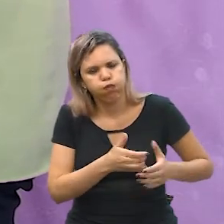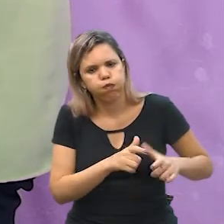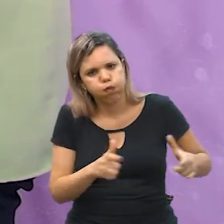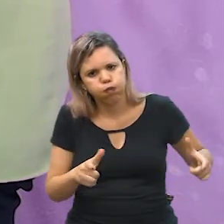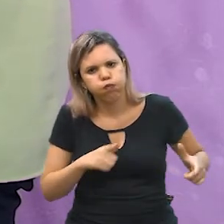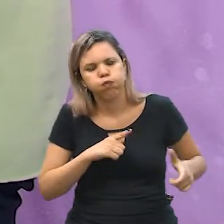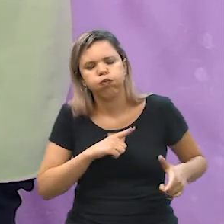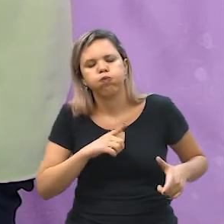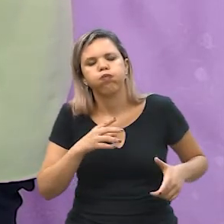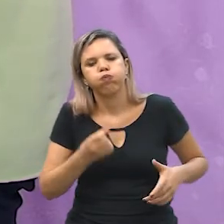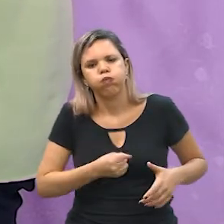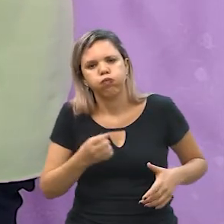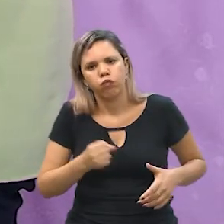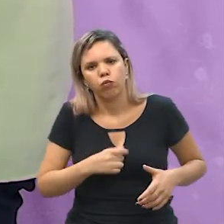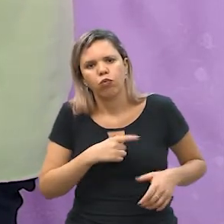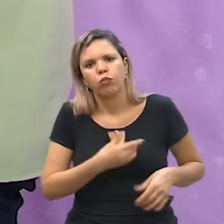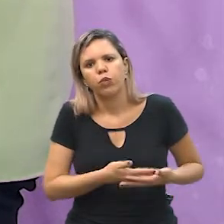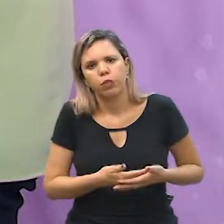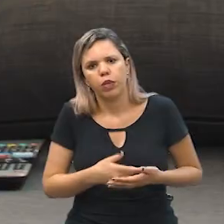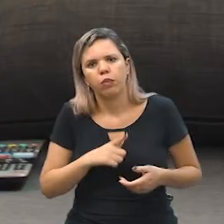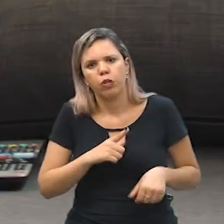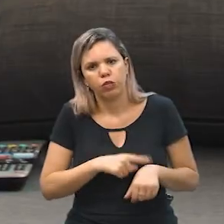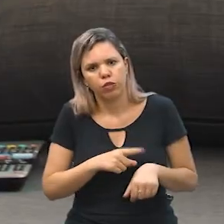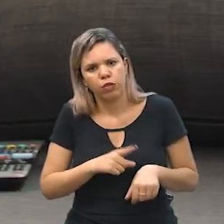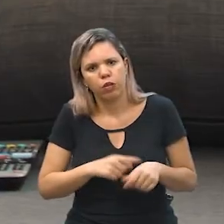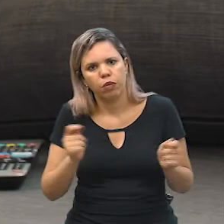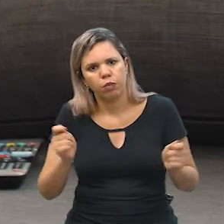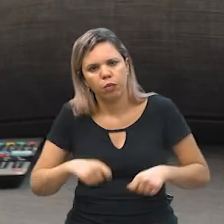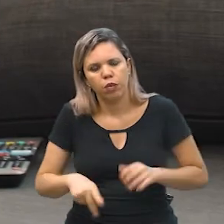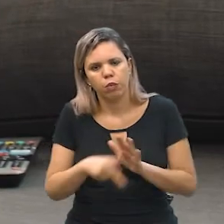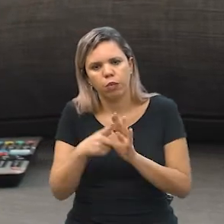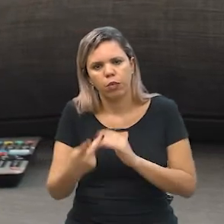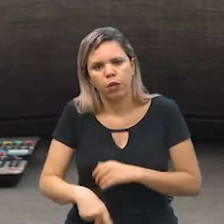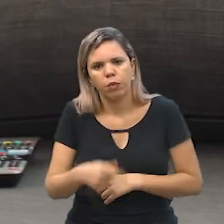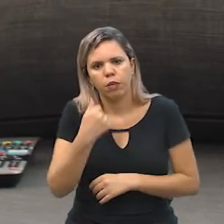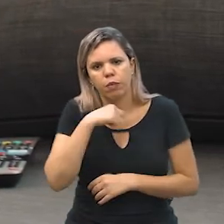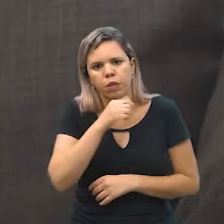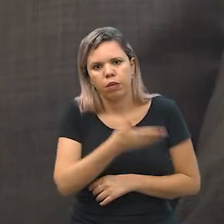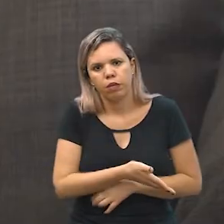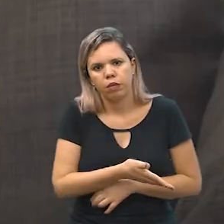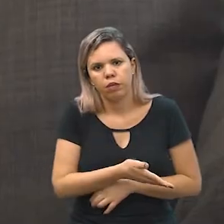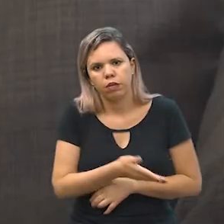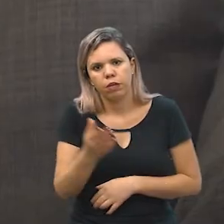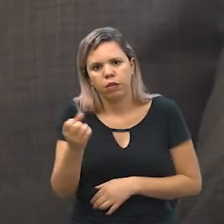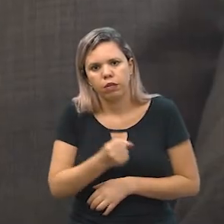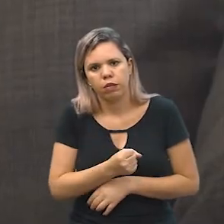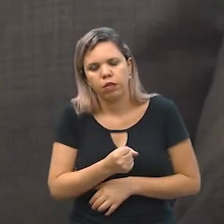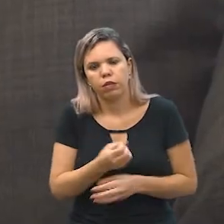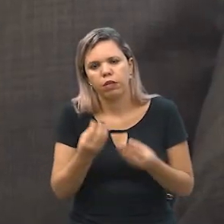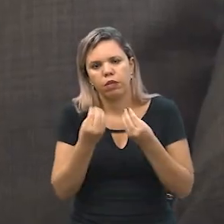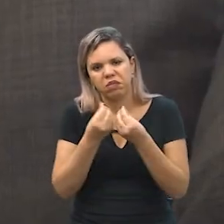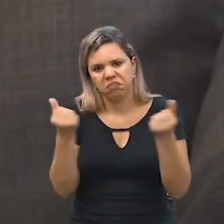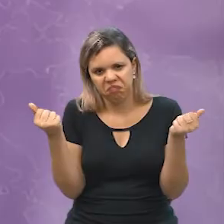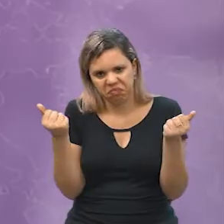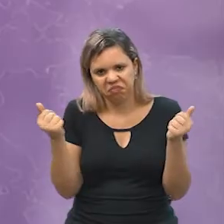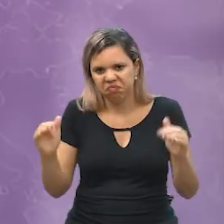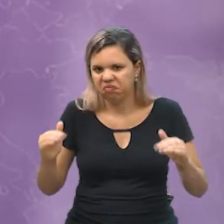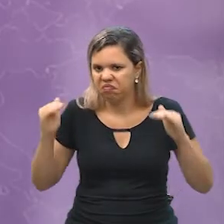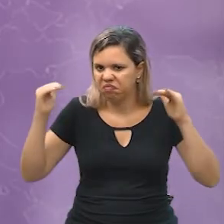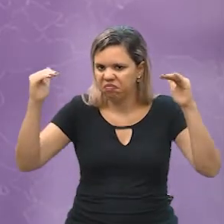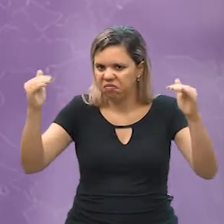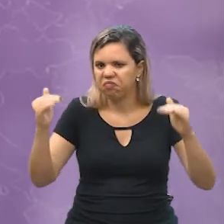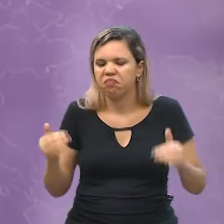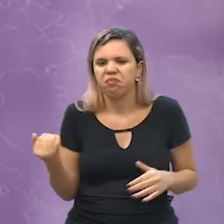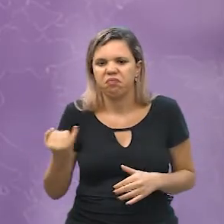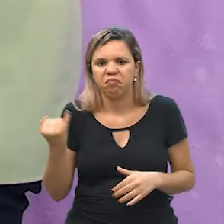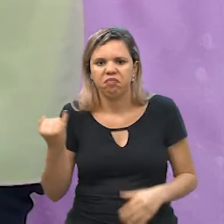bebê, ao longo do tempo, ele pode tomar o leite da própria mãe, né, que é um leite de alta qualidade, né,